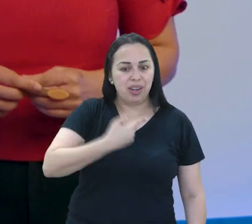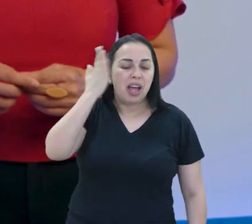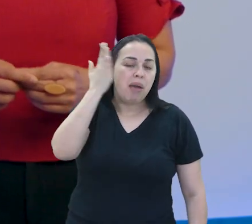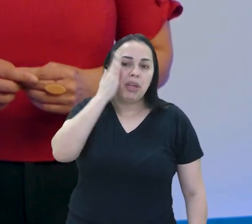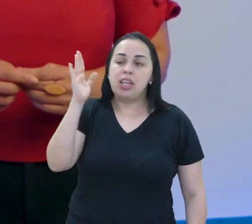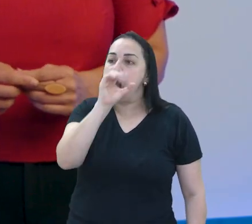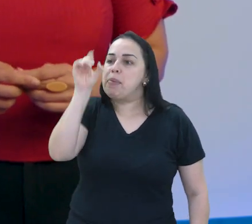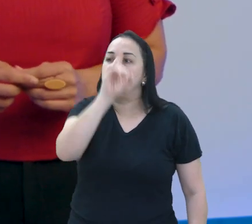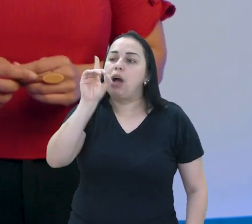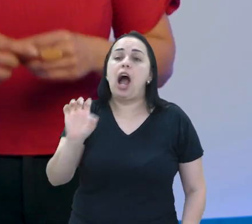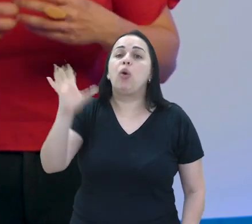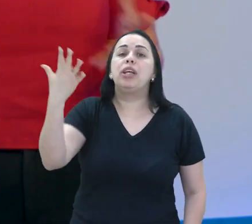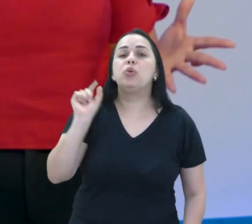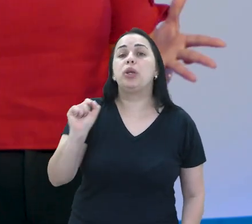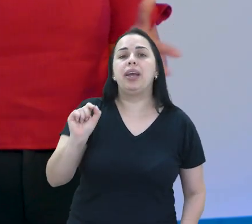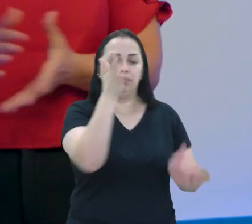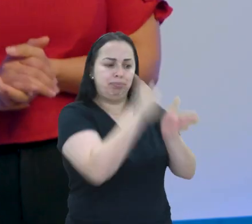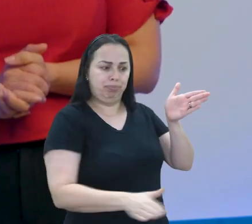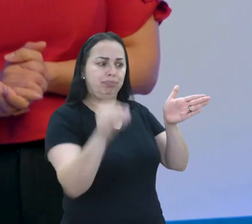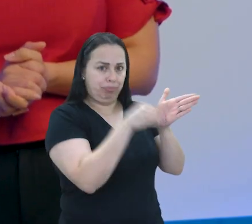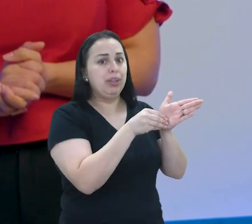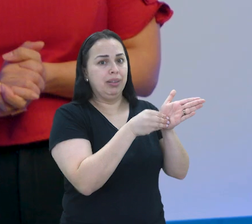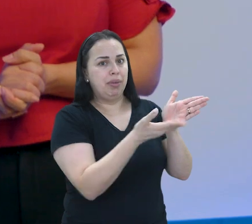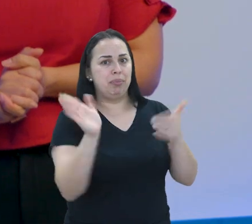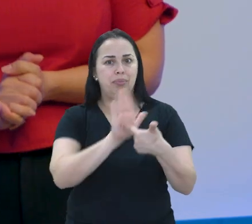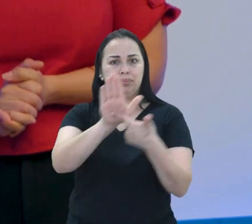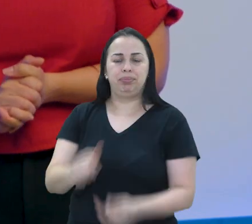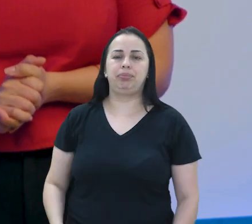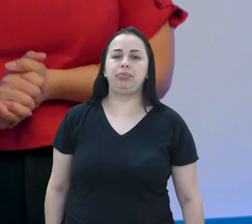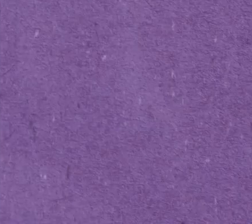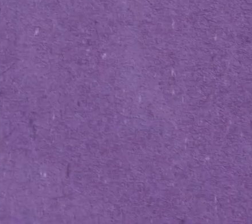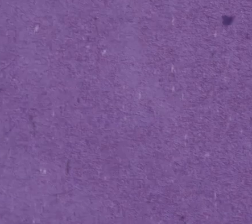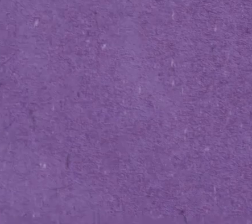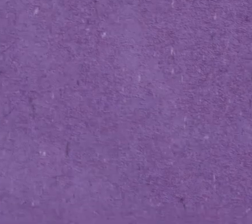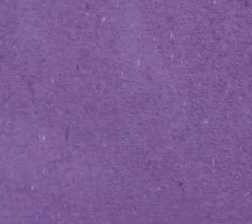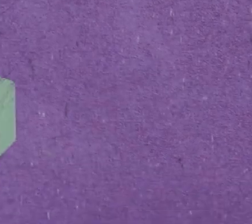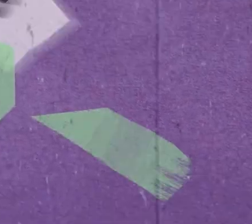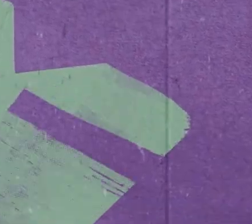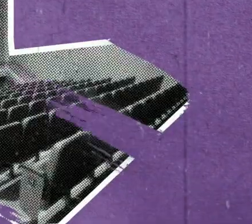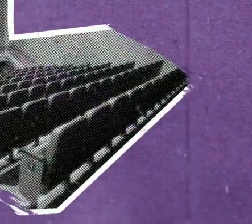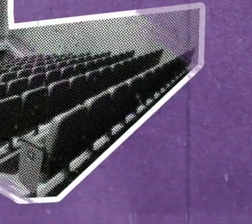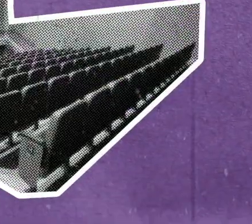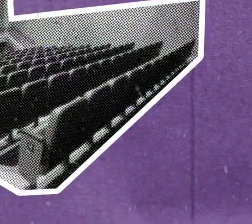atrações que vão agitar a cidade no fim de semana. Vamos de agenda cultural.